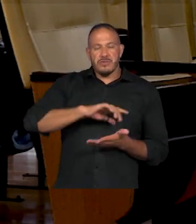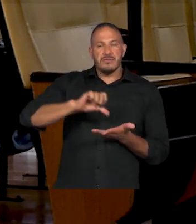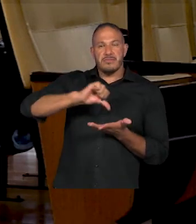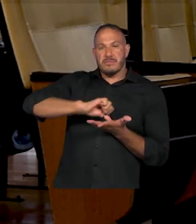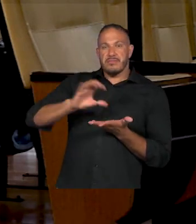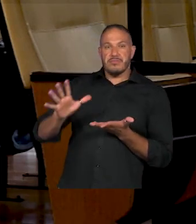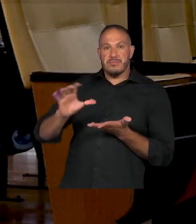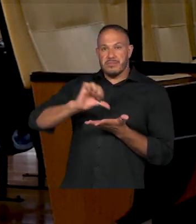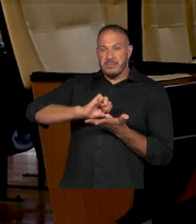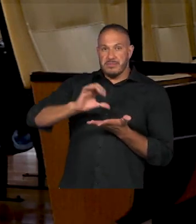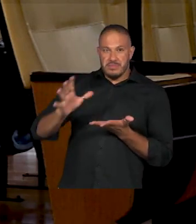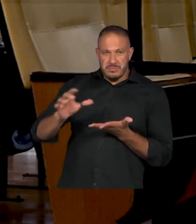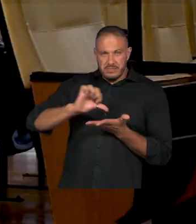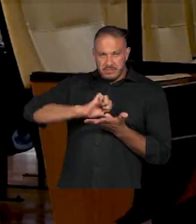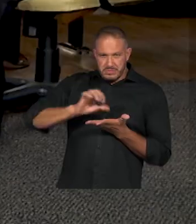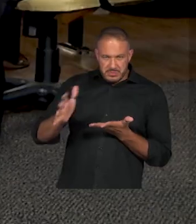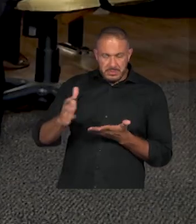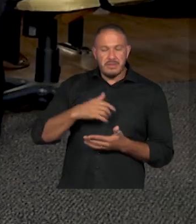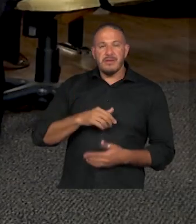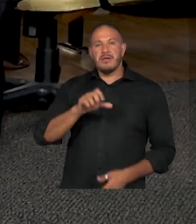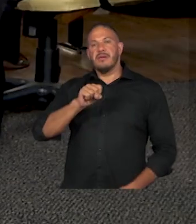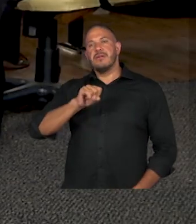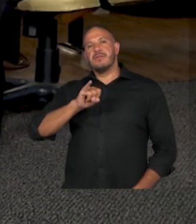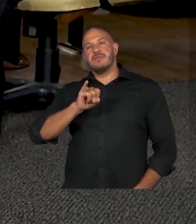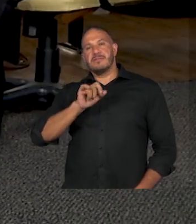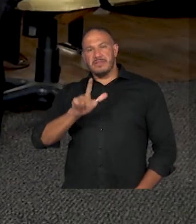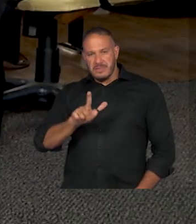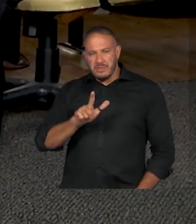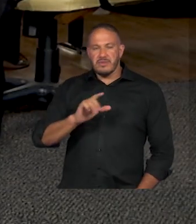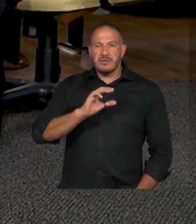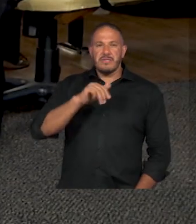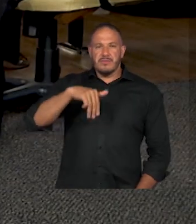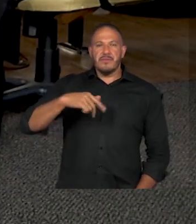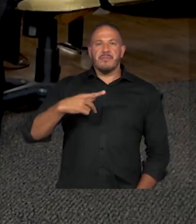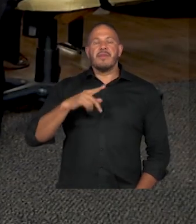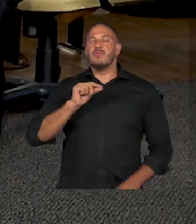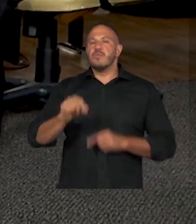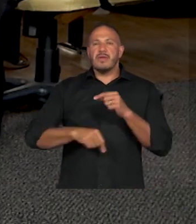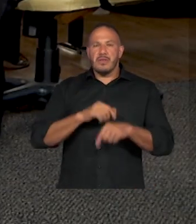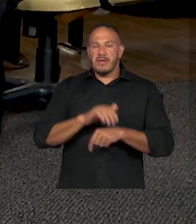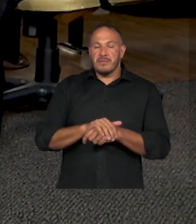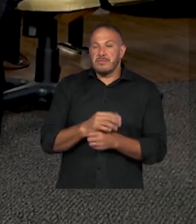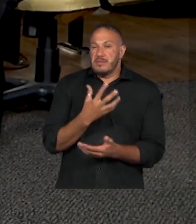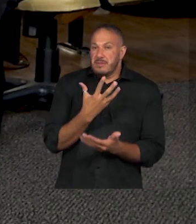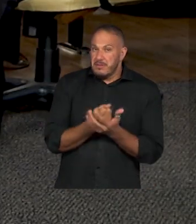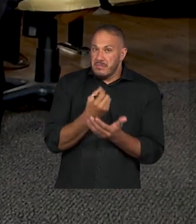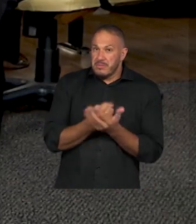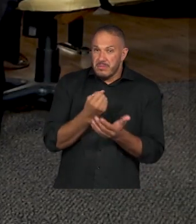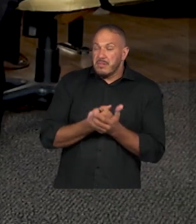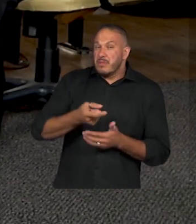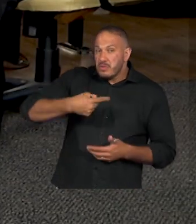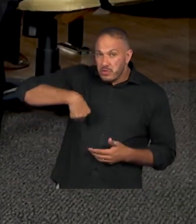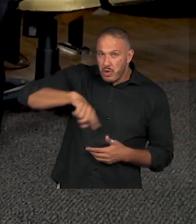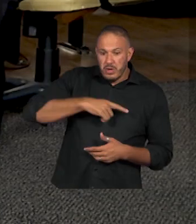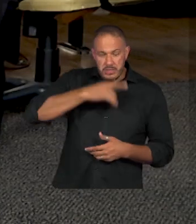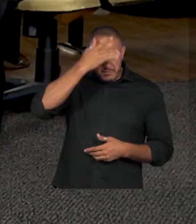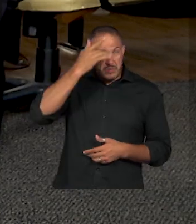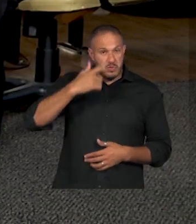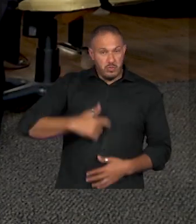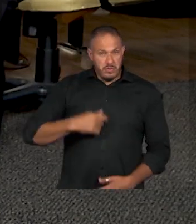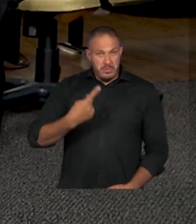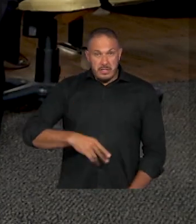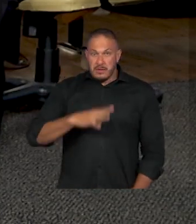Libras, que é chama SIL SMPED, que é um aplicativo onde você, munícipe da cidade de São